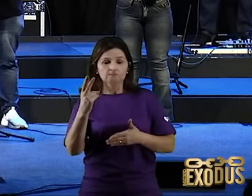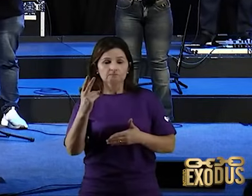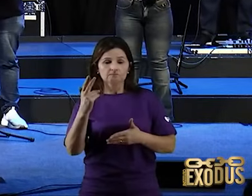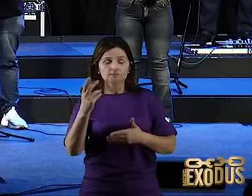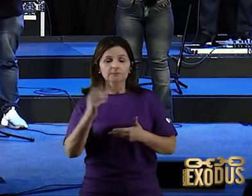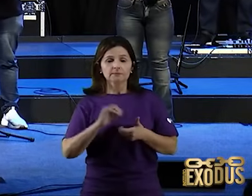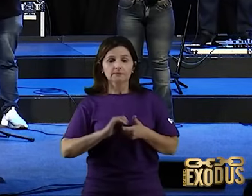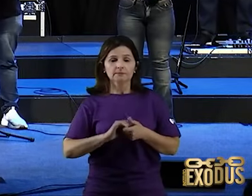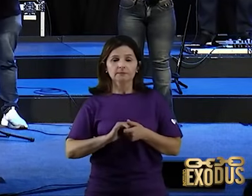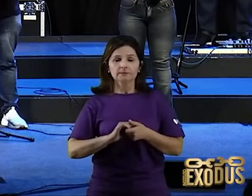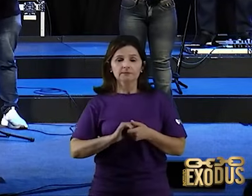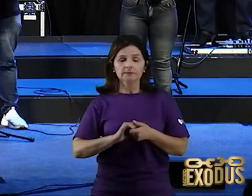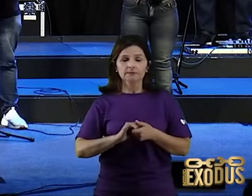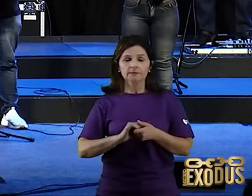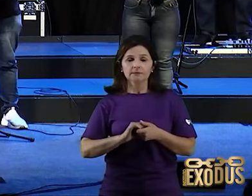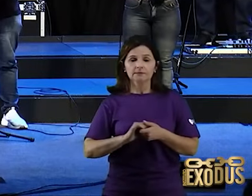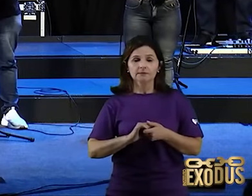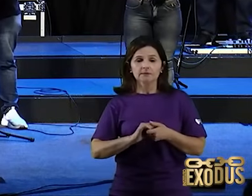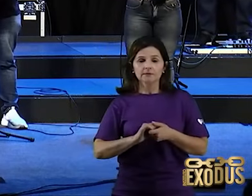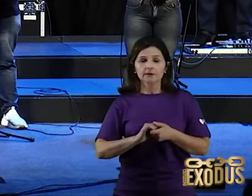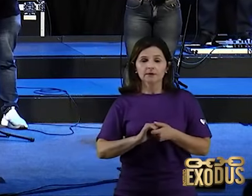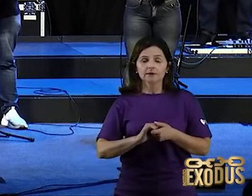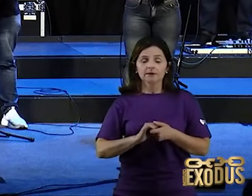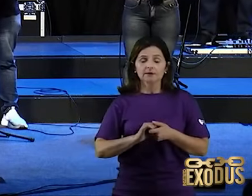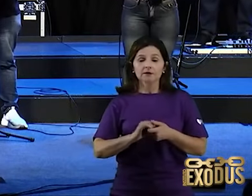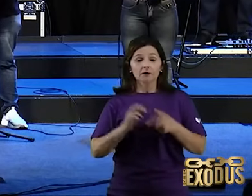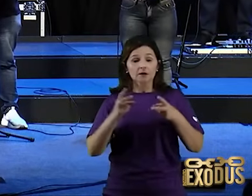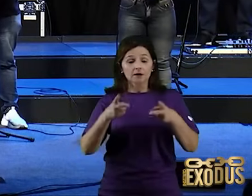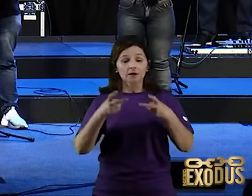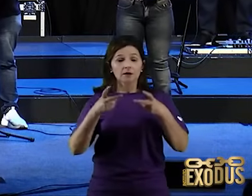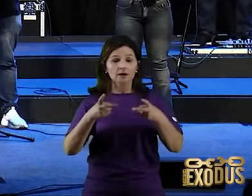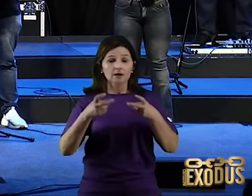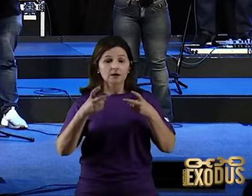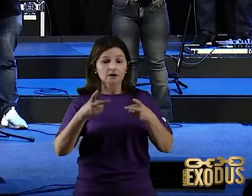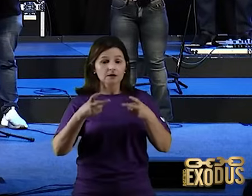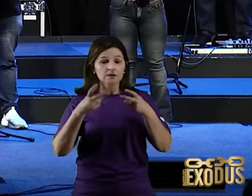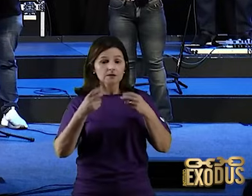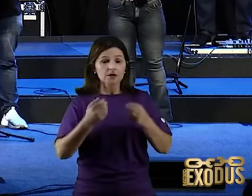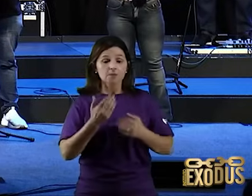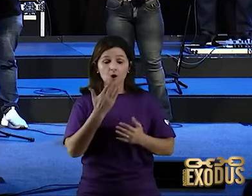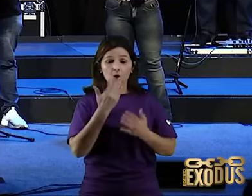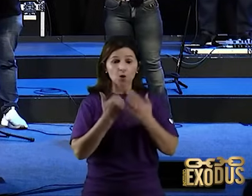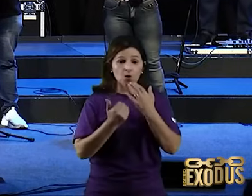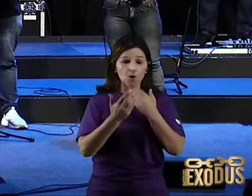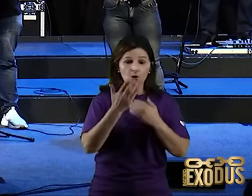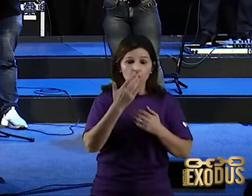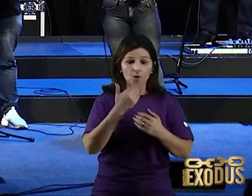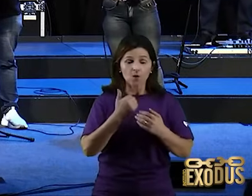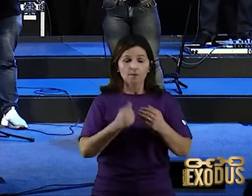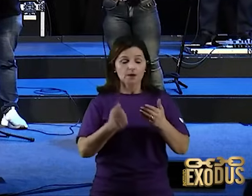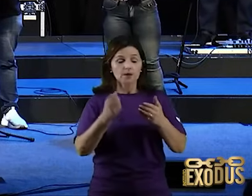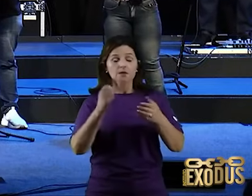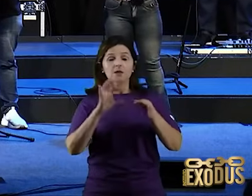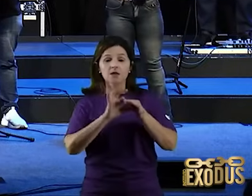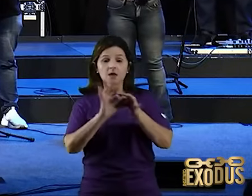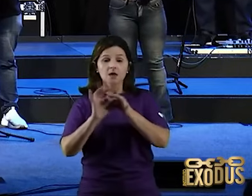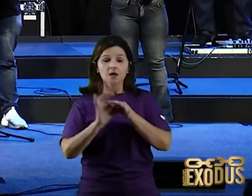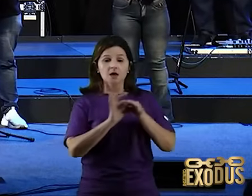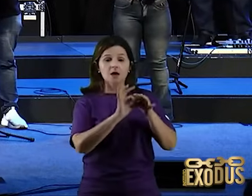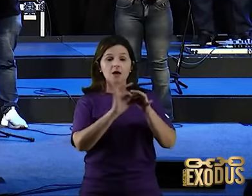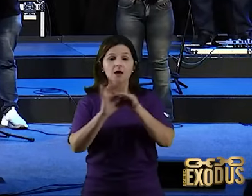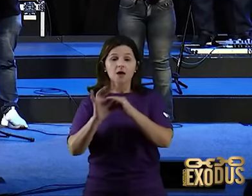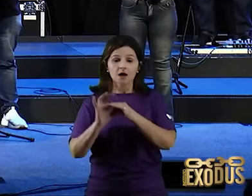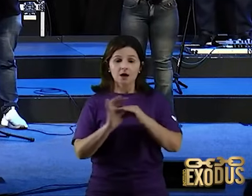enormidade de questões ligadas à comida e a celebração de alianças com comida Abraão com